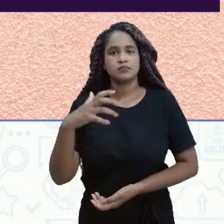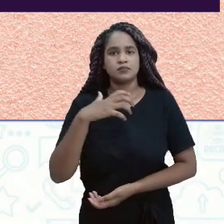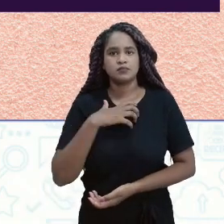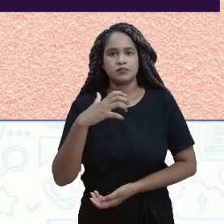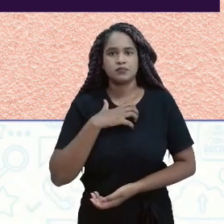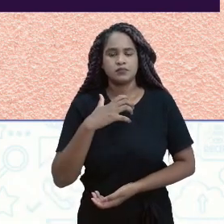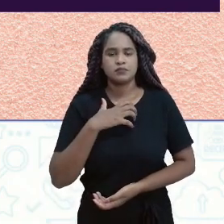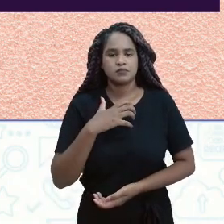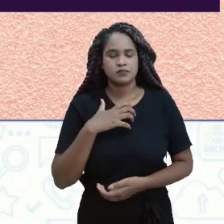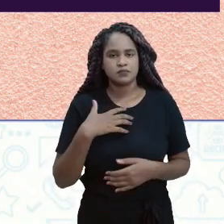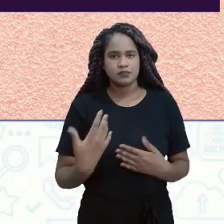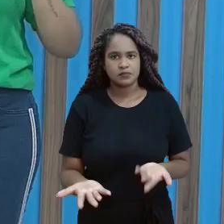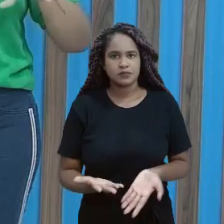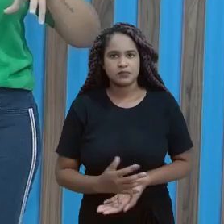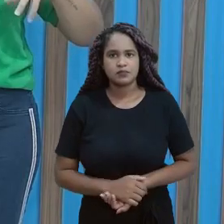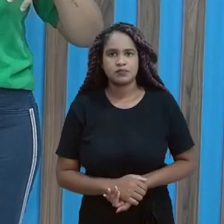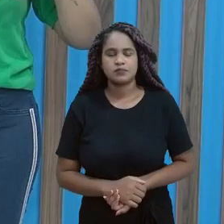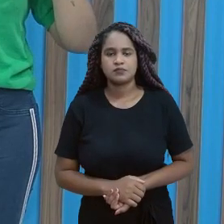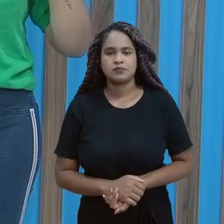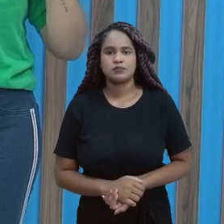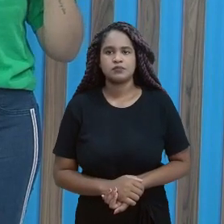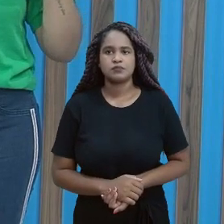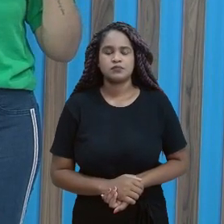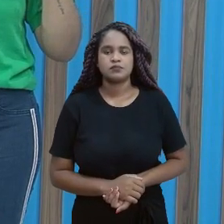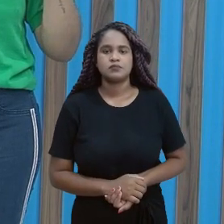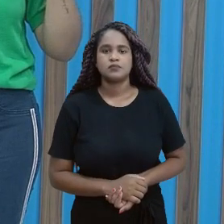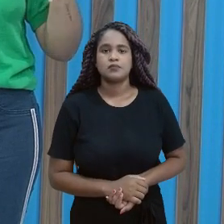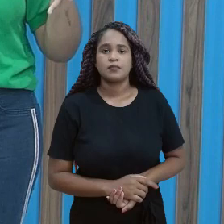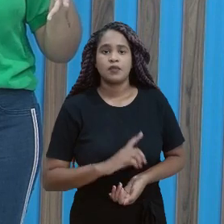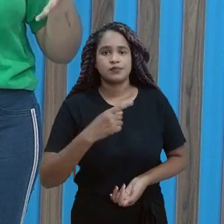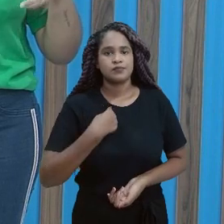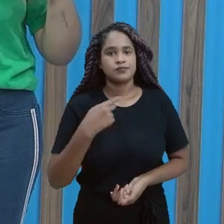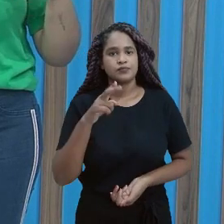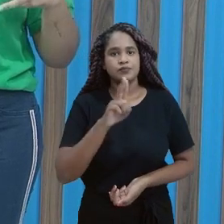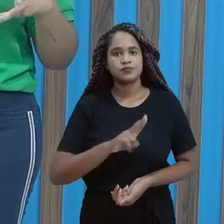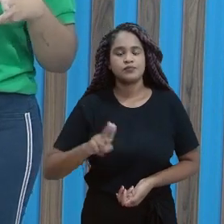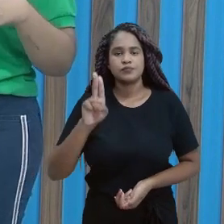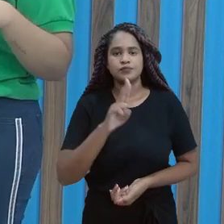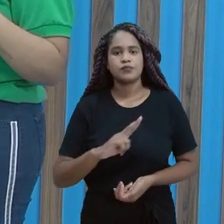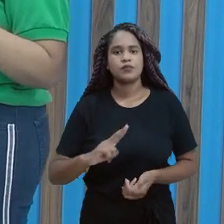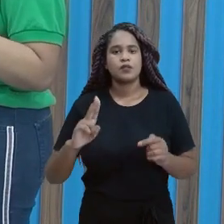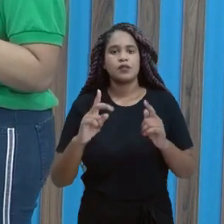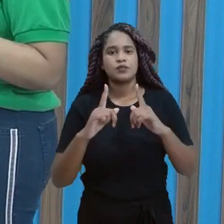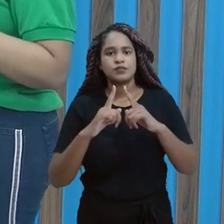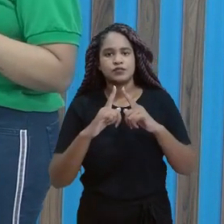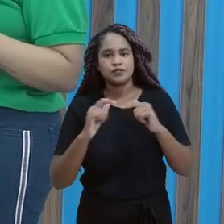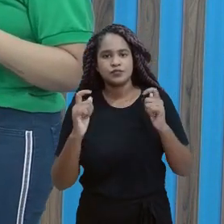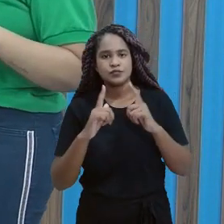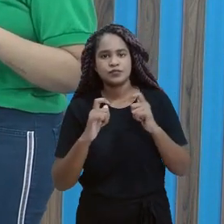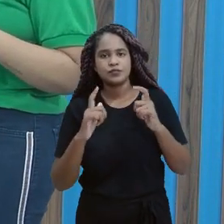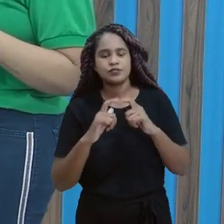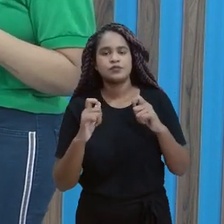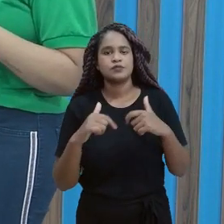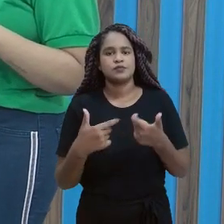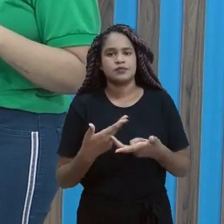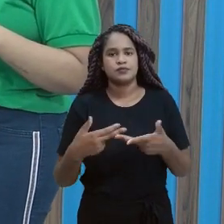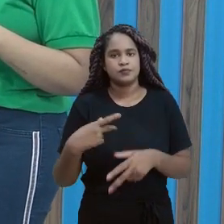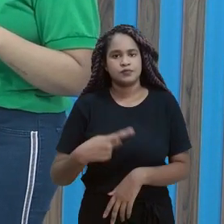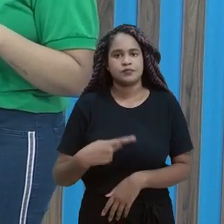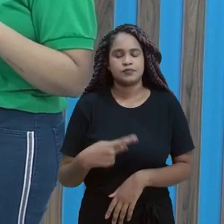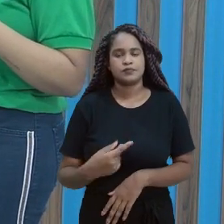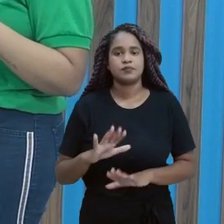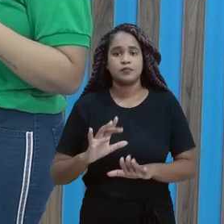mesmas expressões que aqui a gente utiliza fazendo uso das gírias, das expressões locais. Cada um desses países